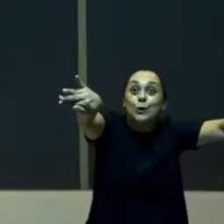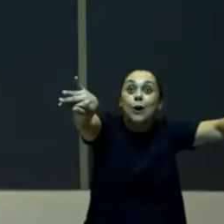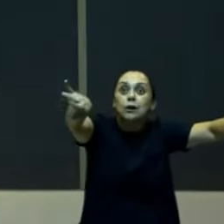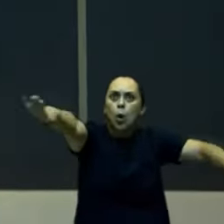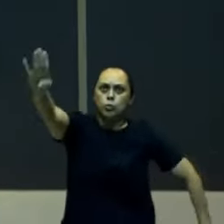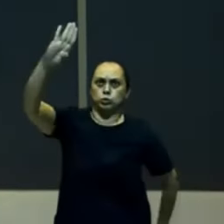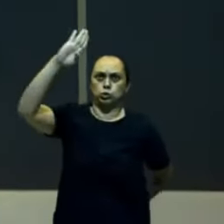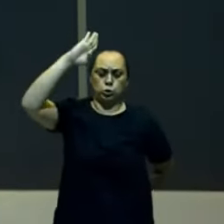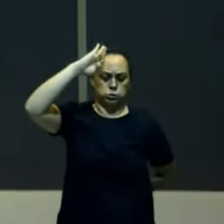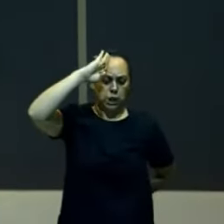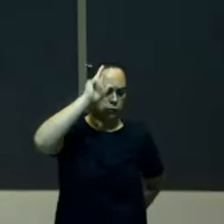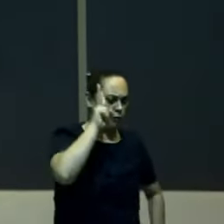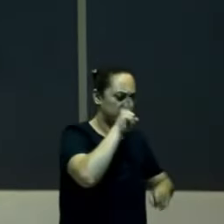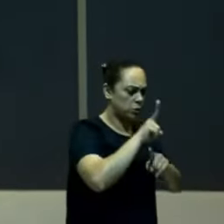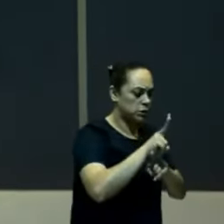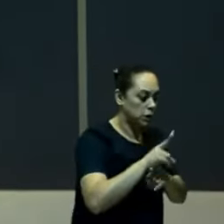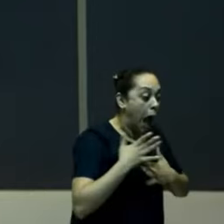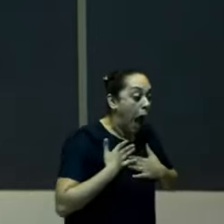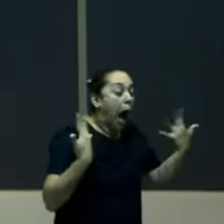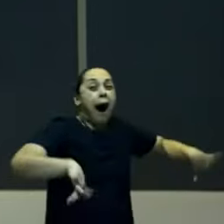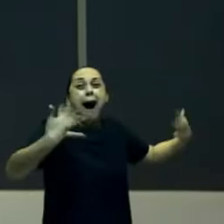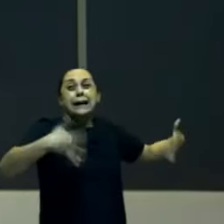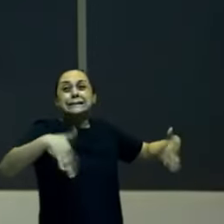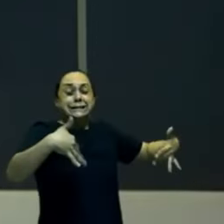fugiu. Aquilo é motivo, sabe para quê?